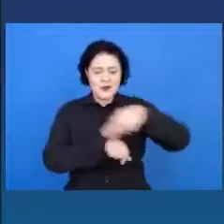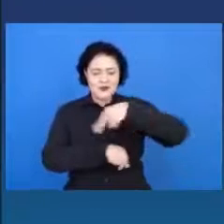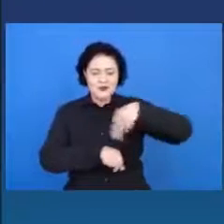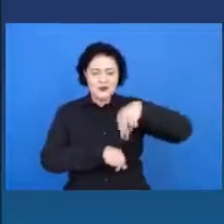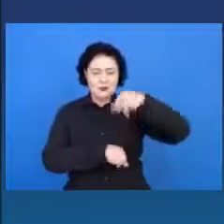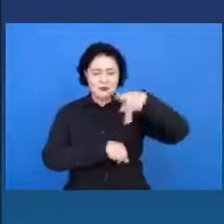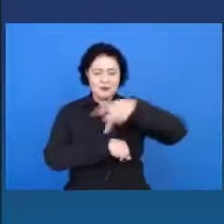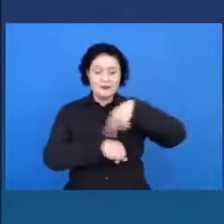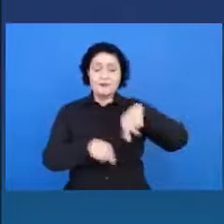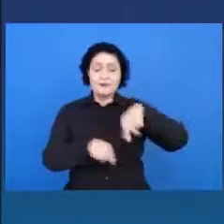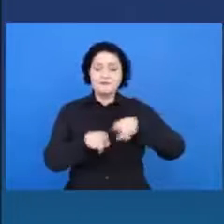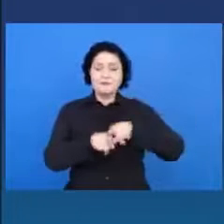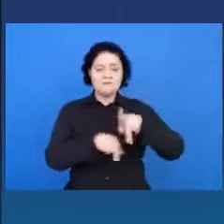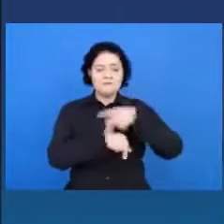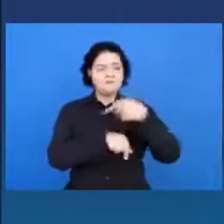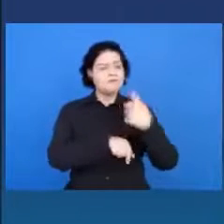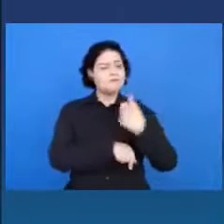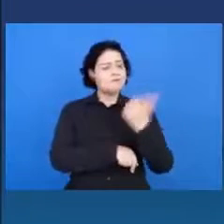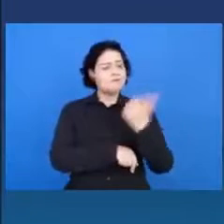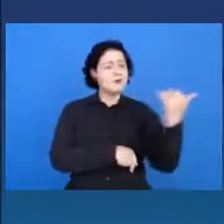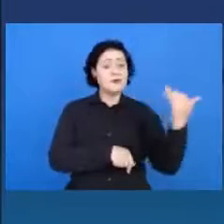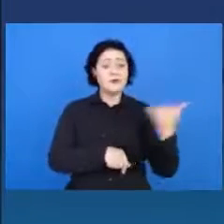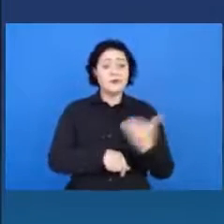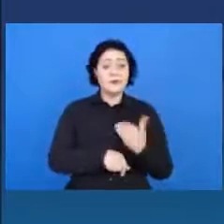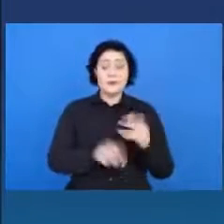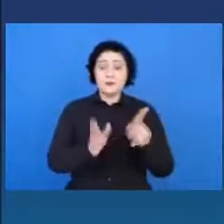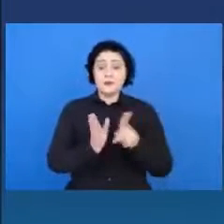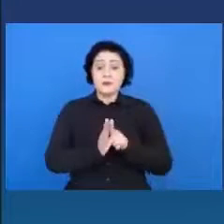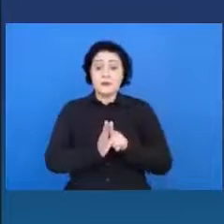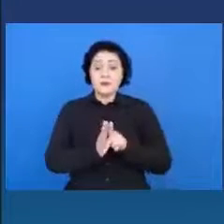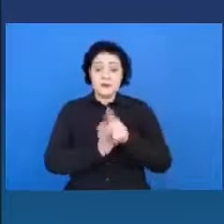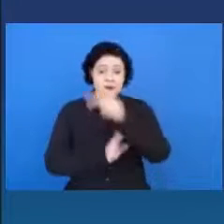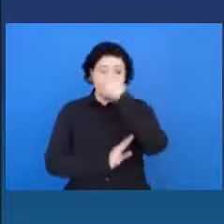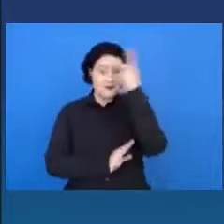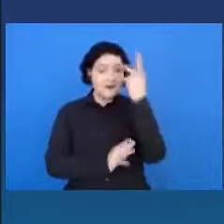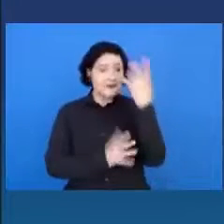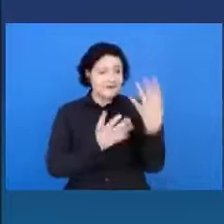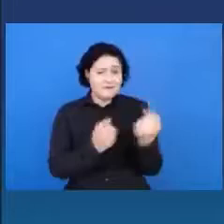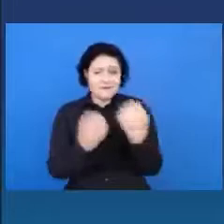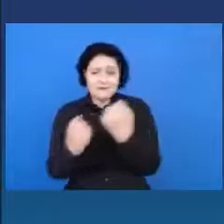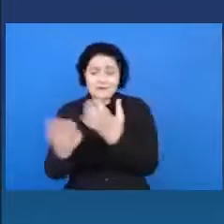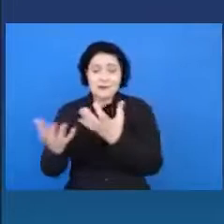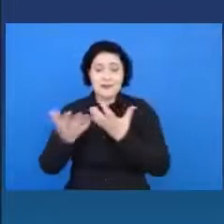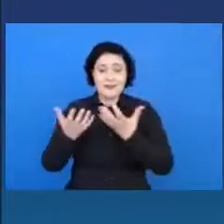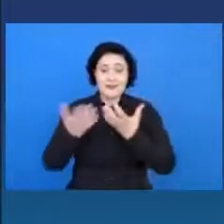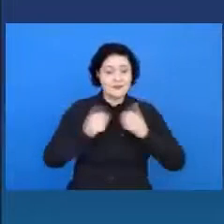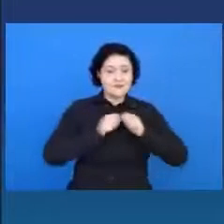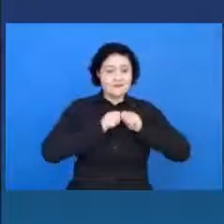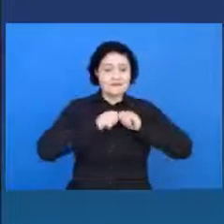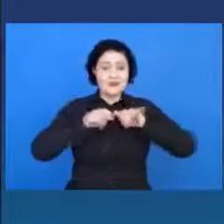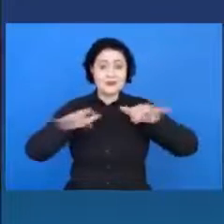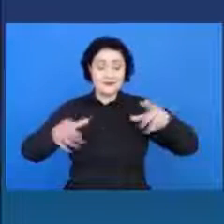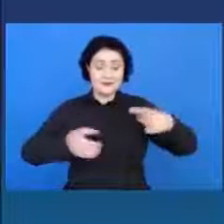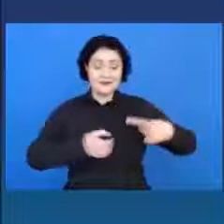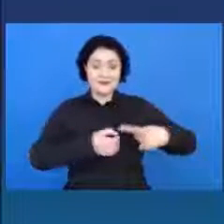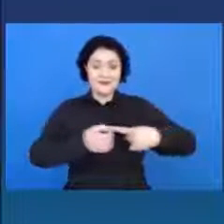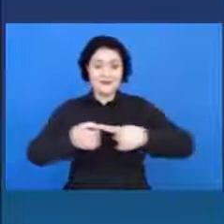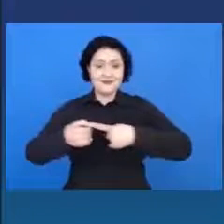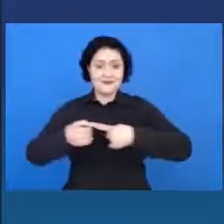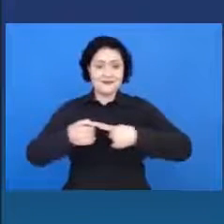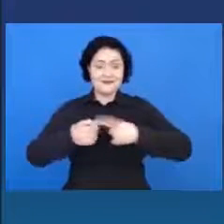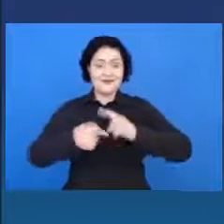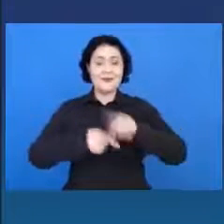foi adquirindo cidadania e sendo requerido pelos confrades que o desejavam veicular em suas cidades